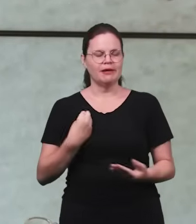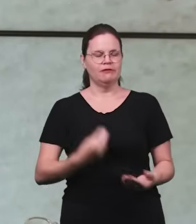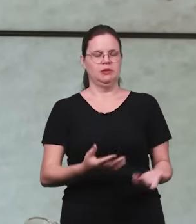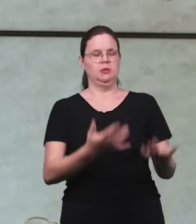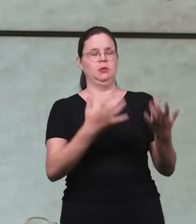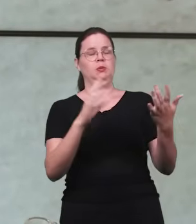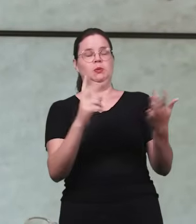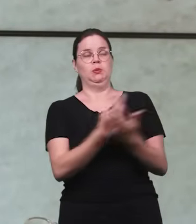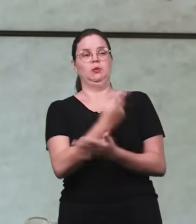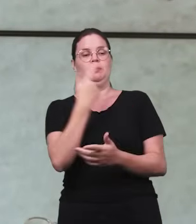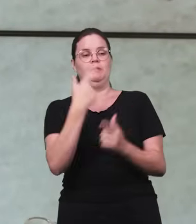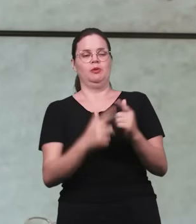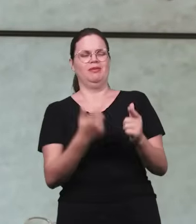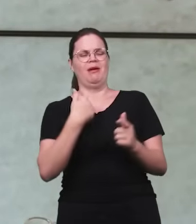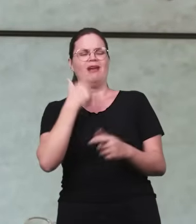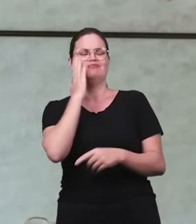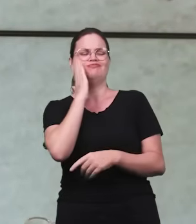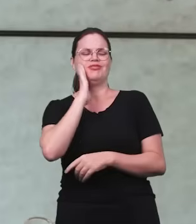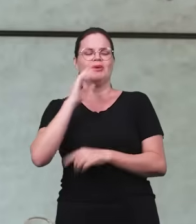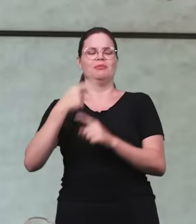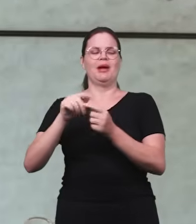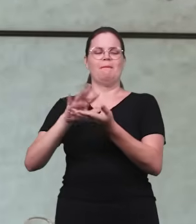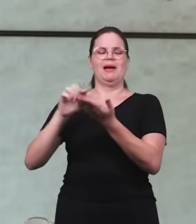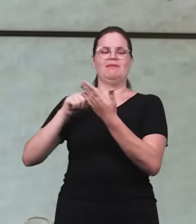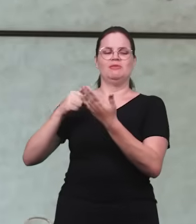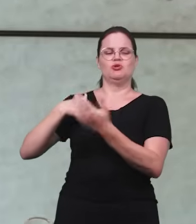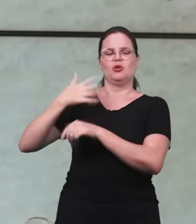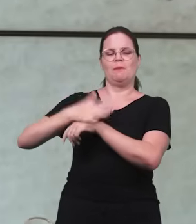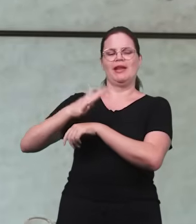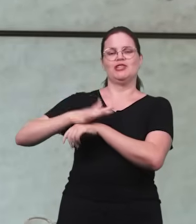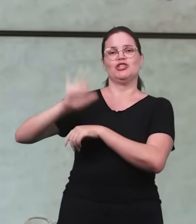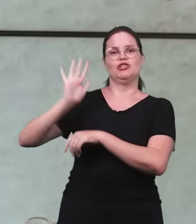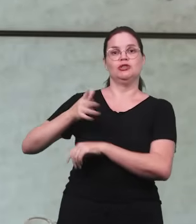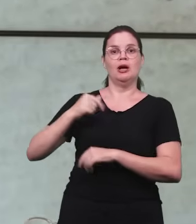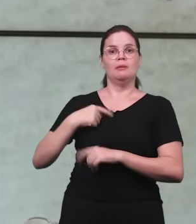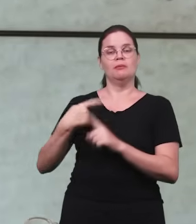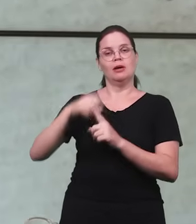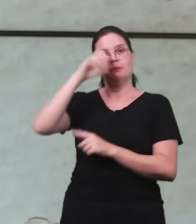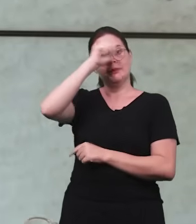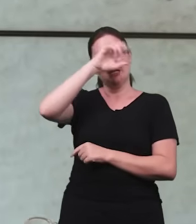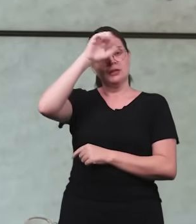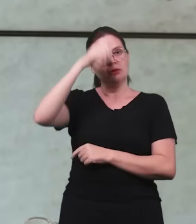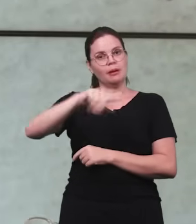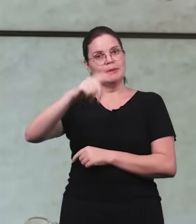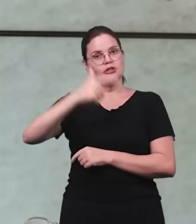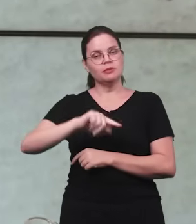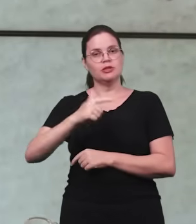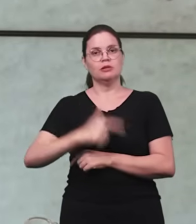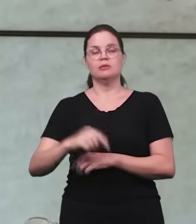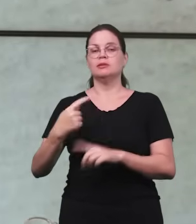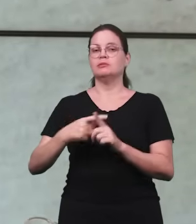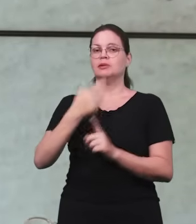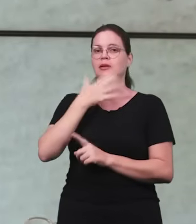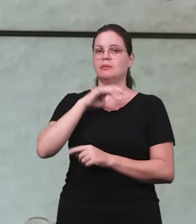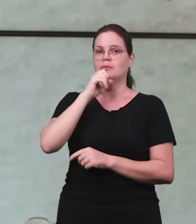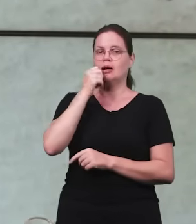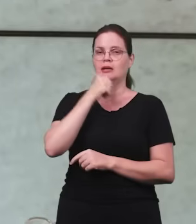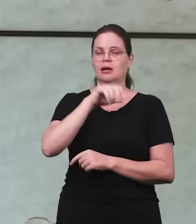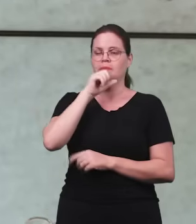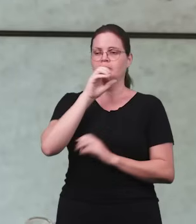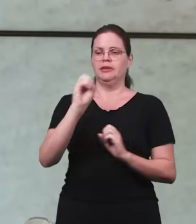palavra diz isso. Ou seja, tudo que ele ouviu dos pais, bom, ele está apto, está treinado, ele está